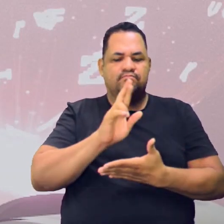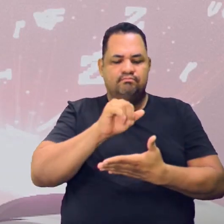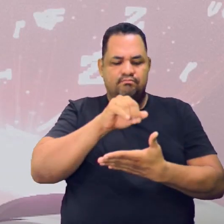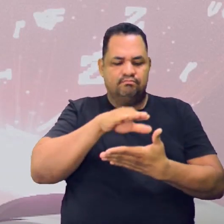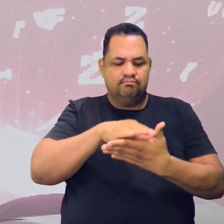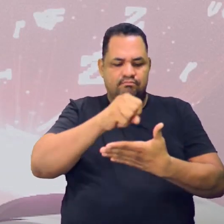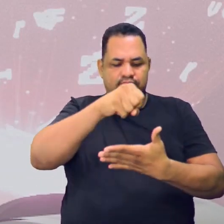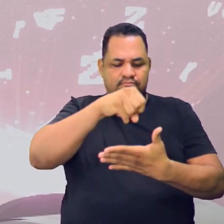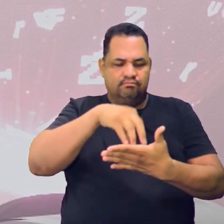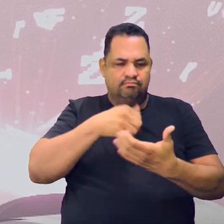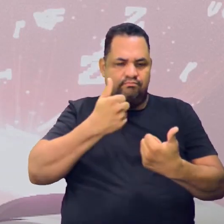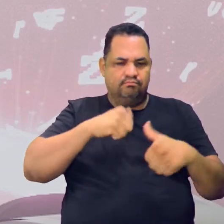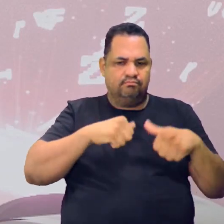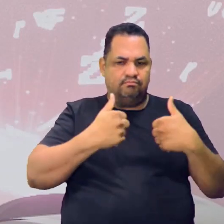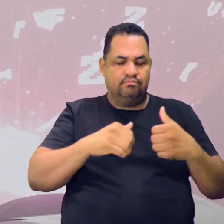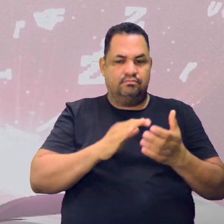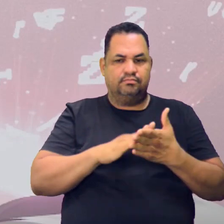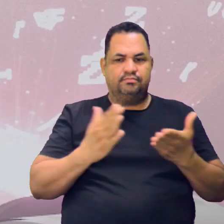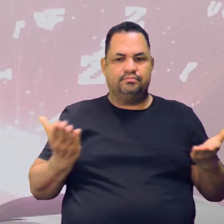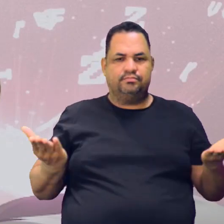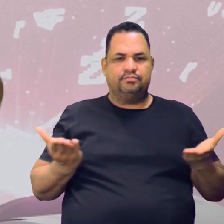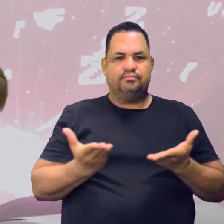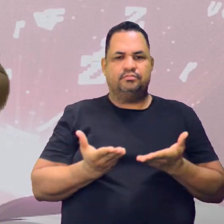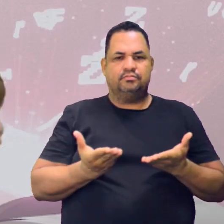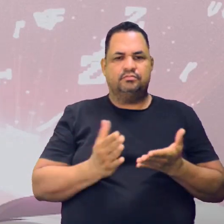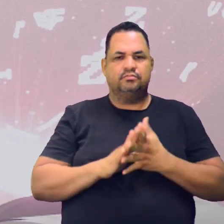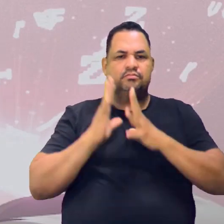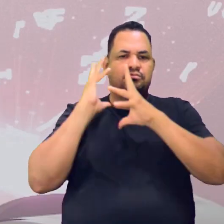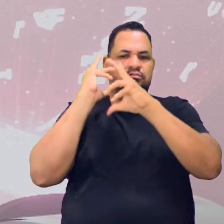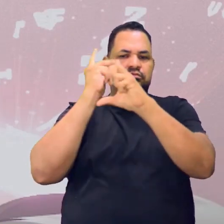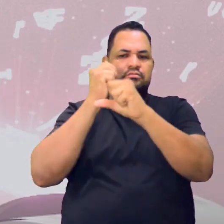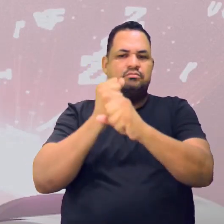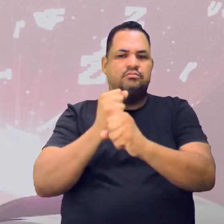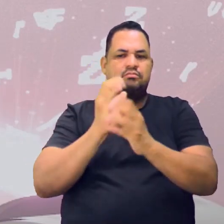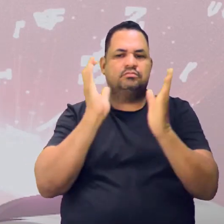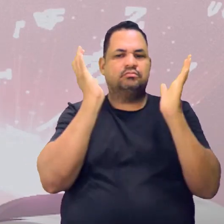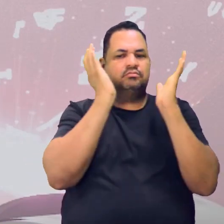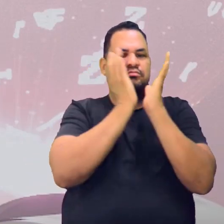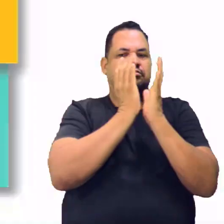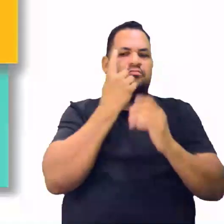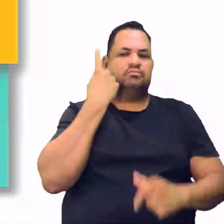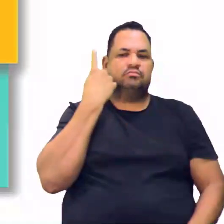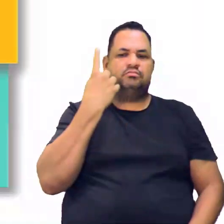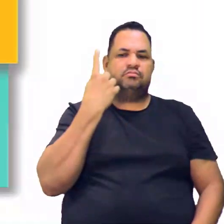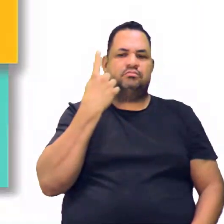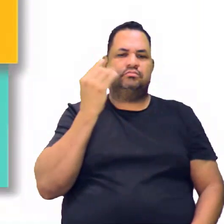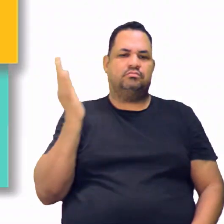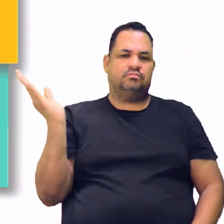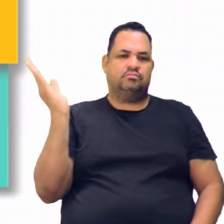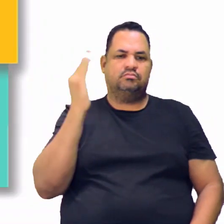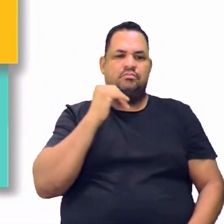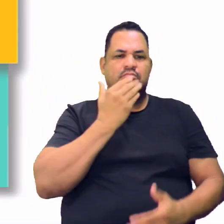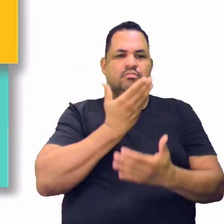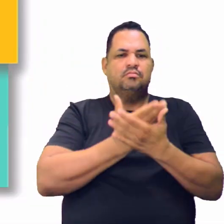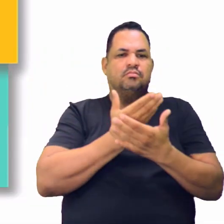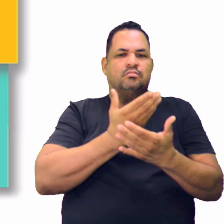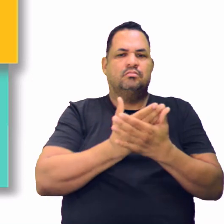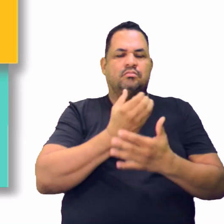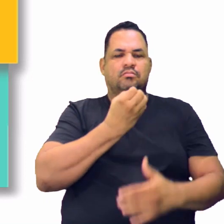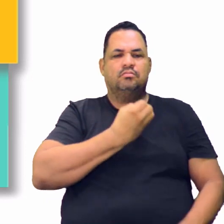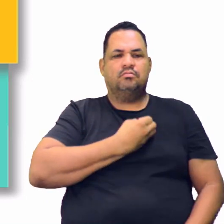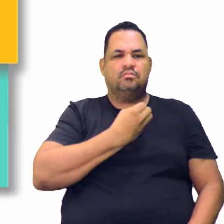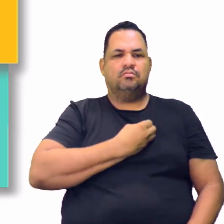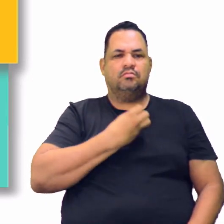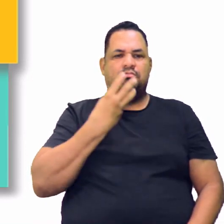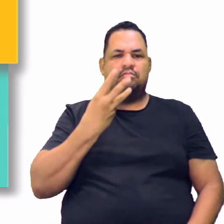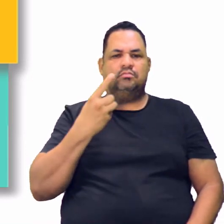certo? Então, vamos lá para a nossa revisão geral da unidade 1. Vamos lá? Aula 31. Nós